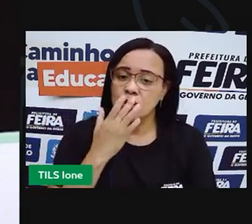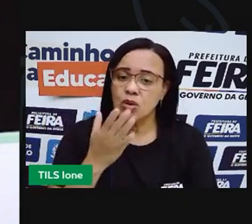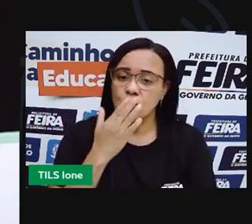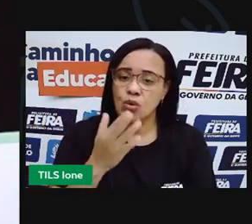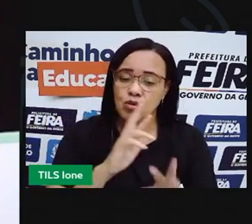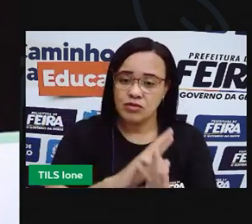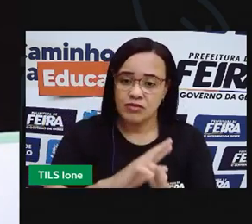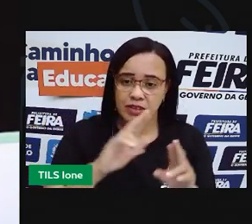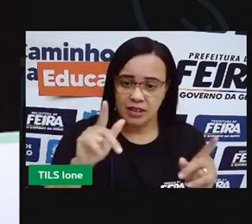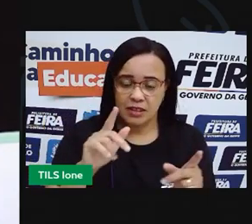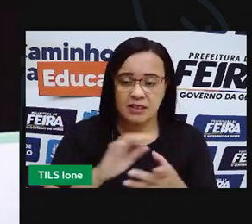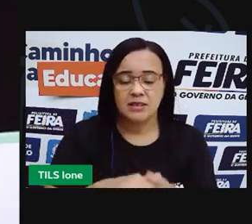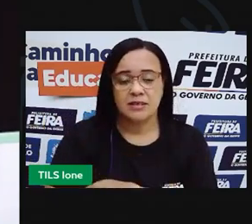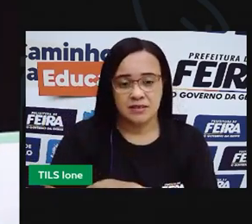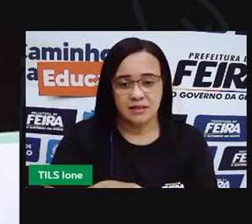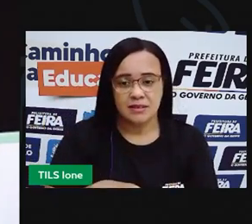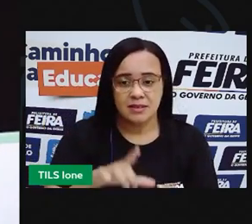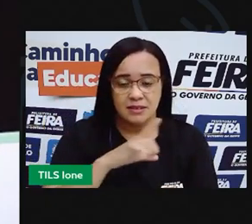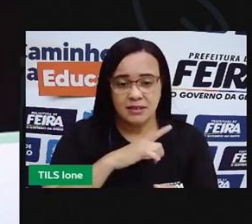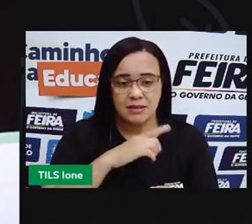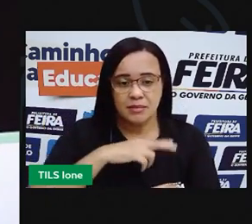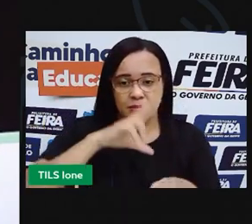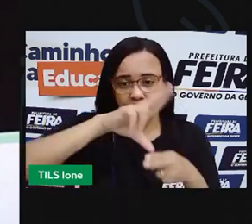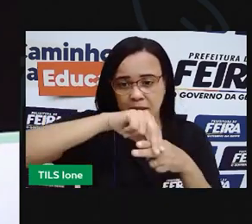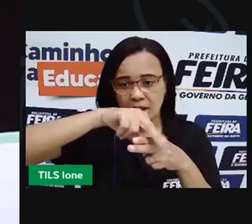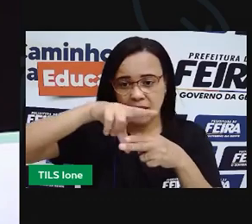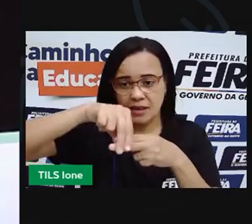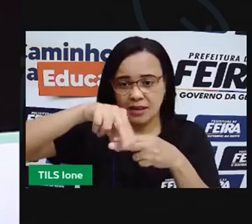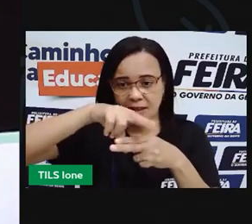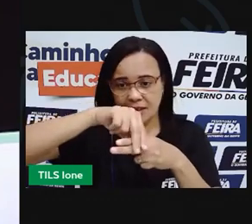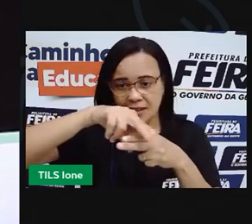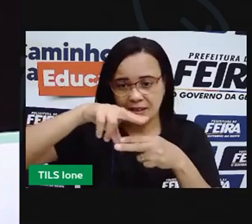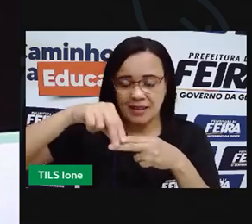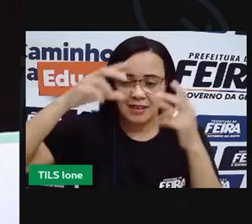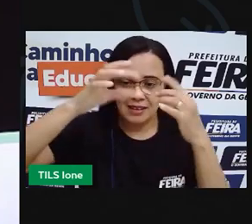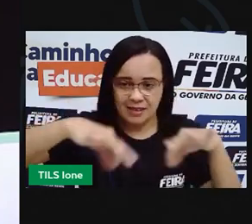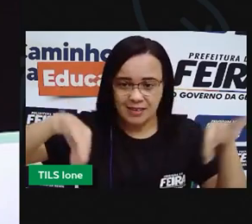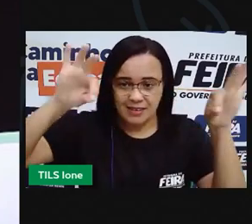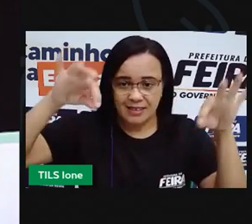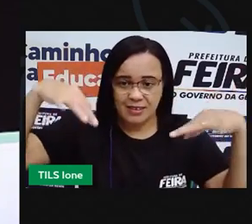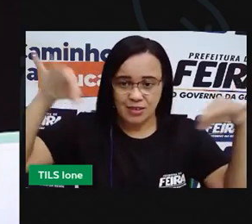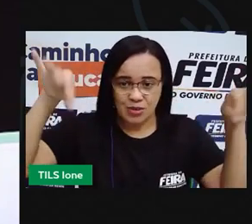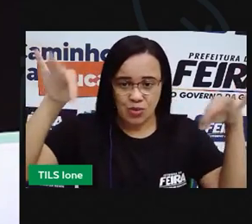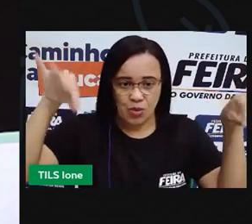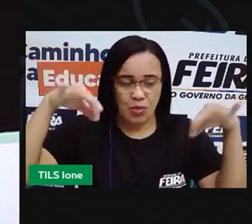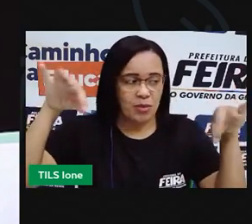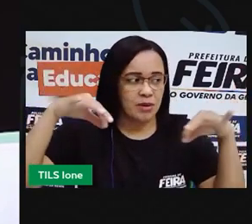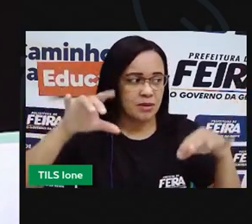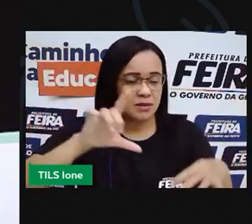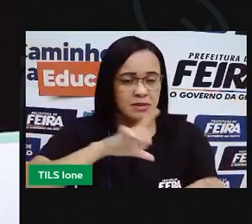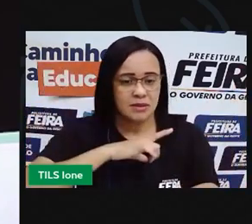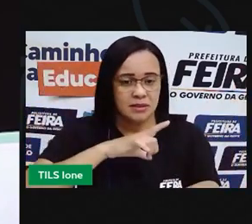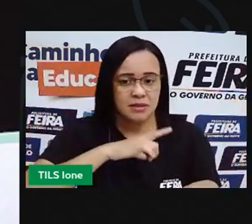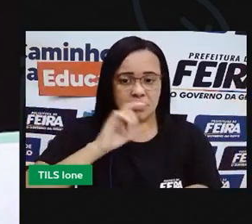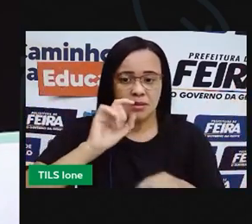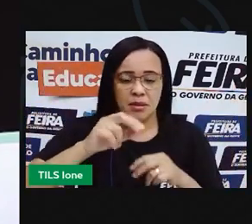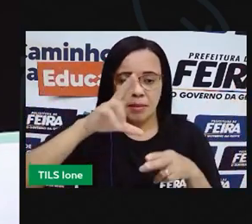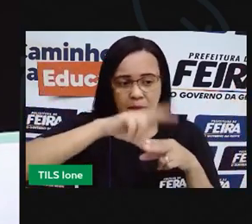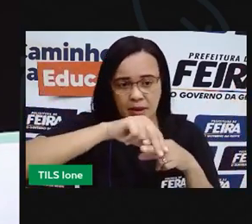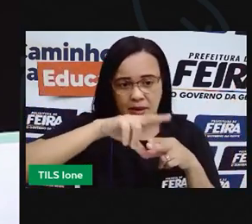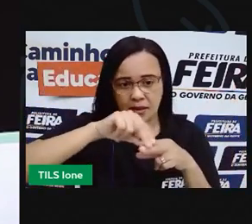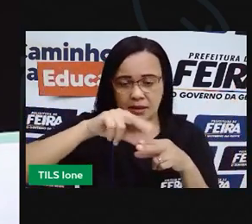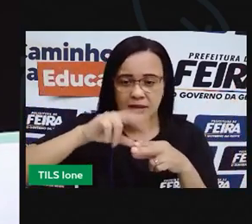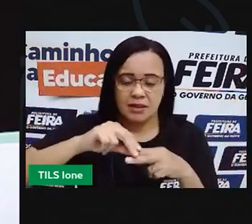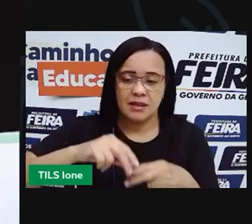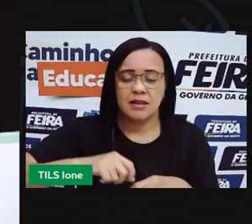tá vendo? E aqui eu tenho pregadores, tenho um pregador de